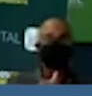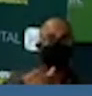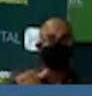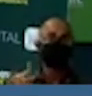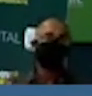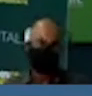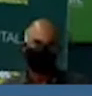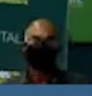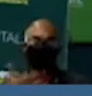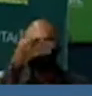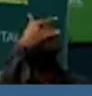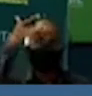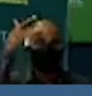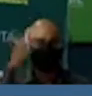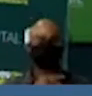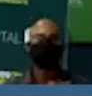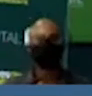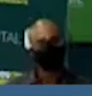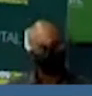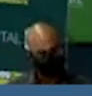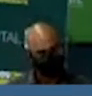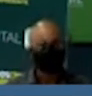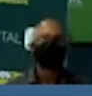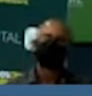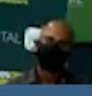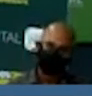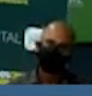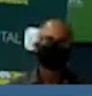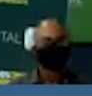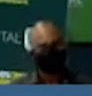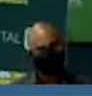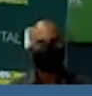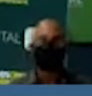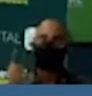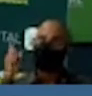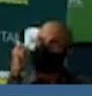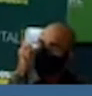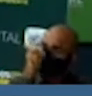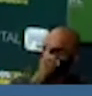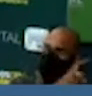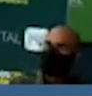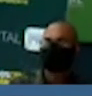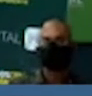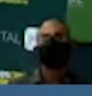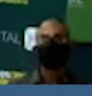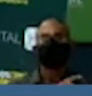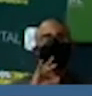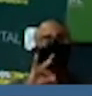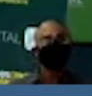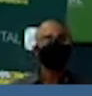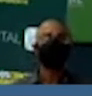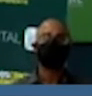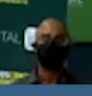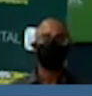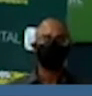298.676. Certamente, tudo leva a crer que hoje, nos